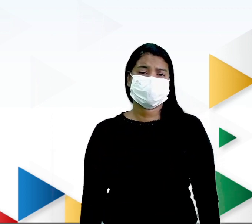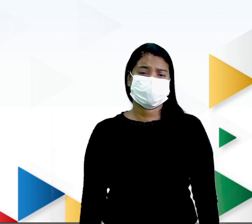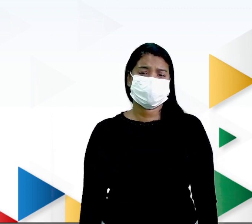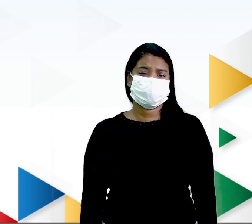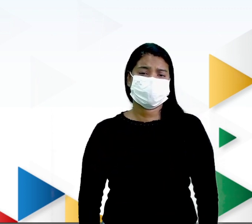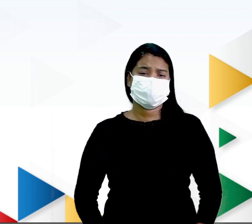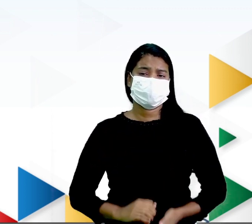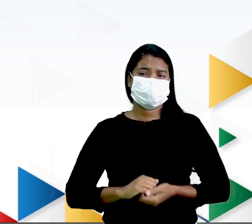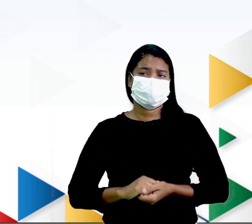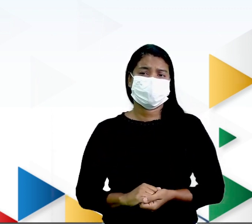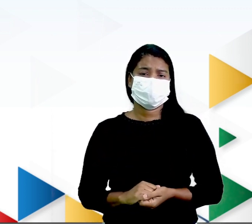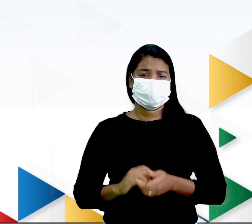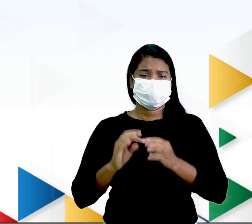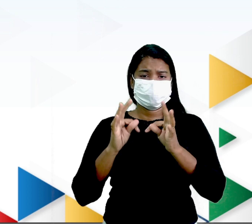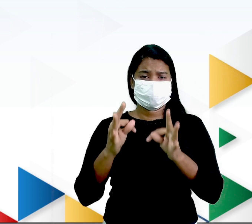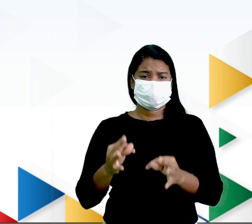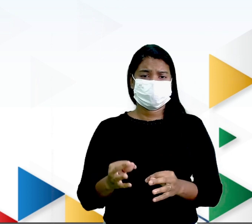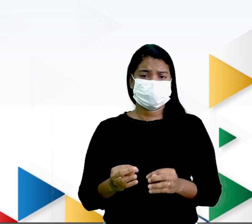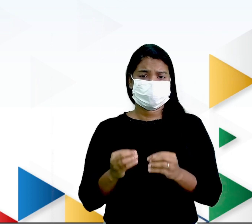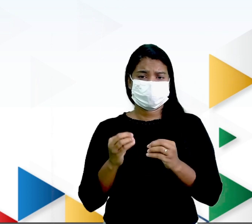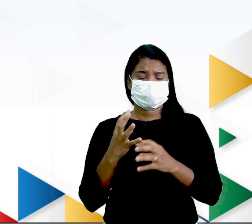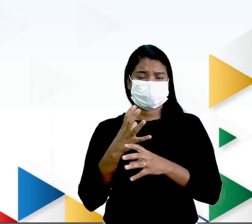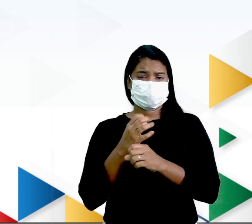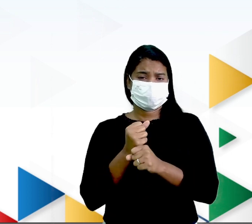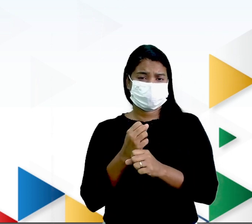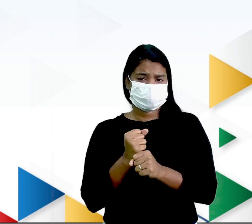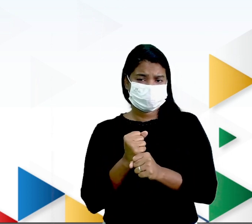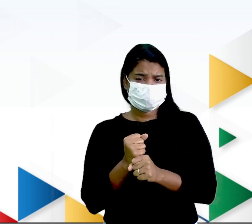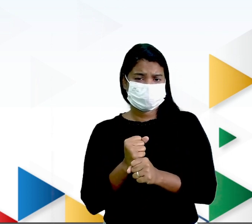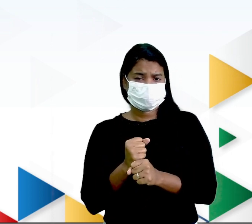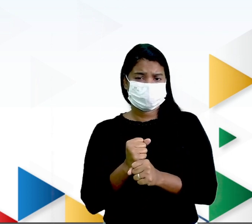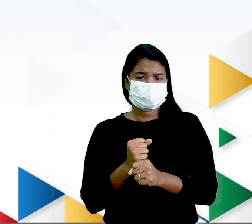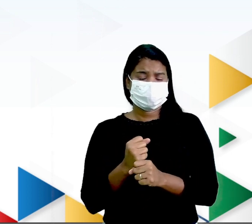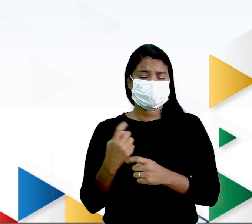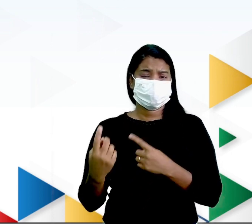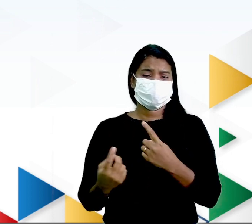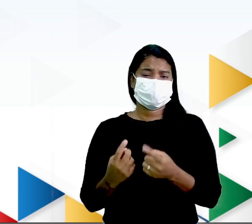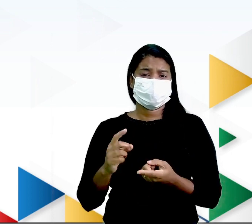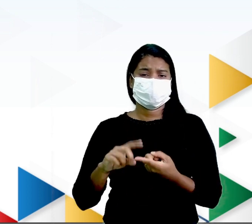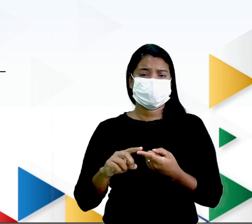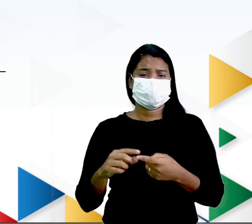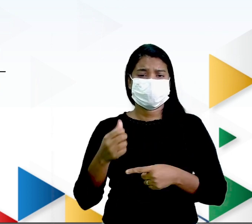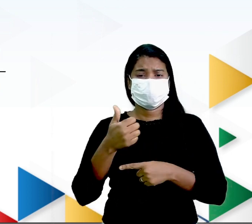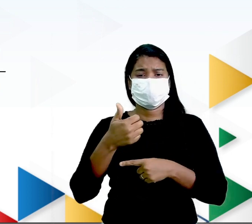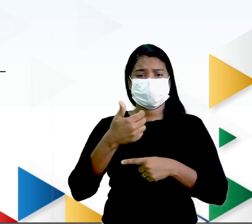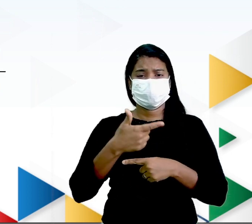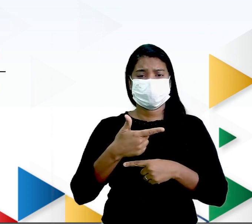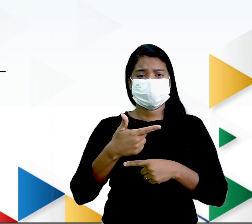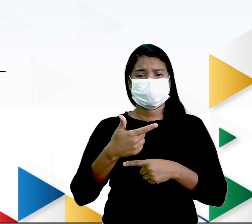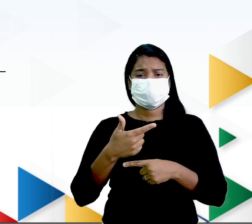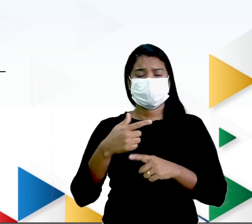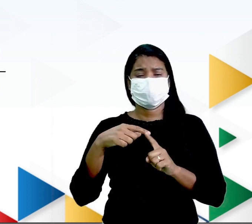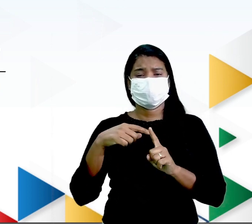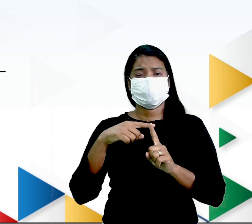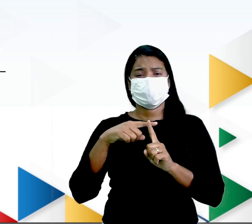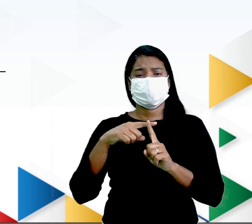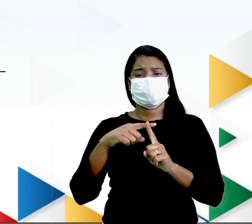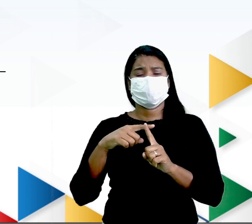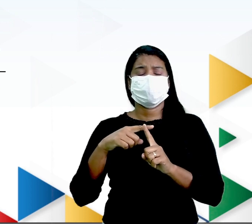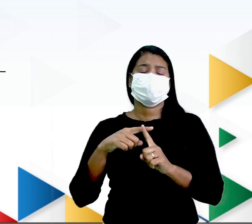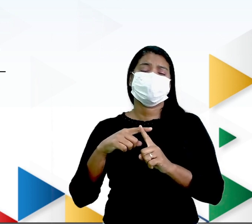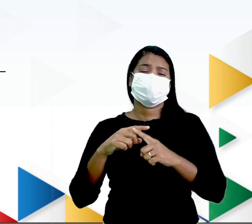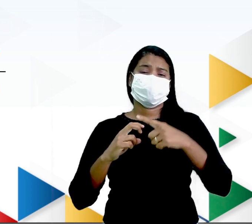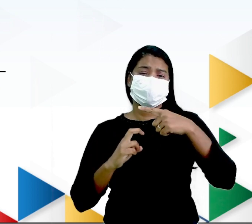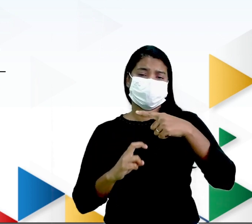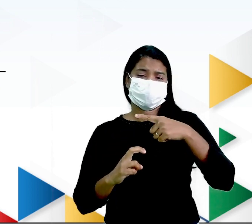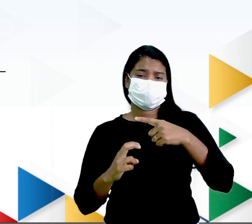repetir o todo e vamos somar as partes. 12 mais 5. Quanto é 12 mais 5? 17. Eu